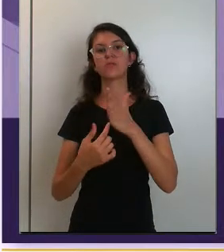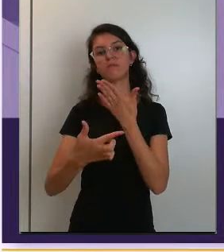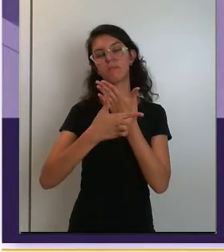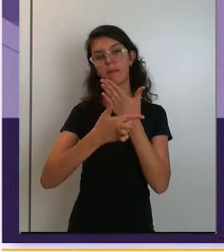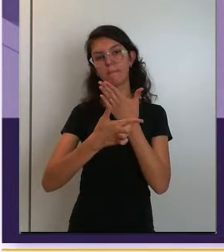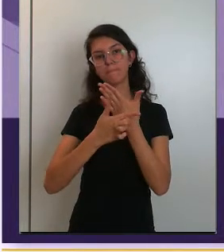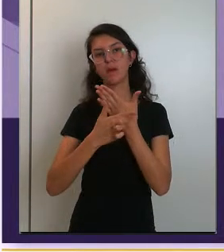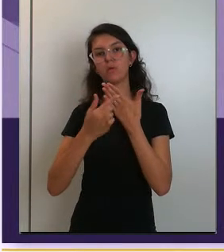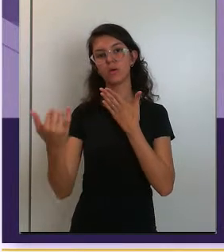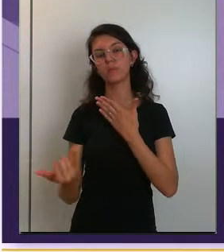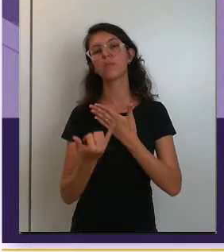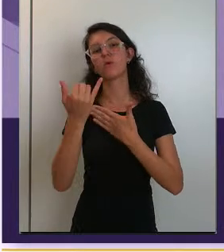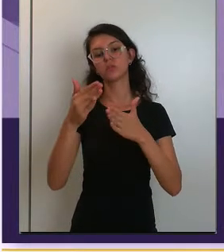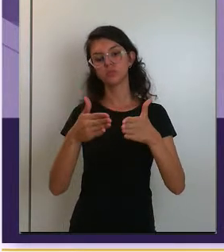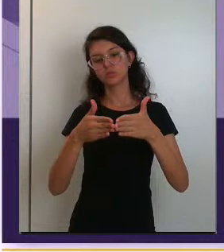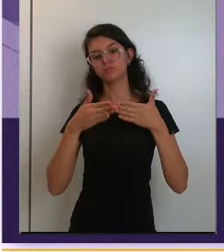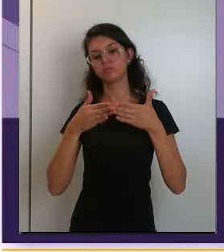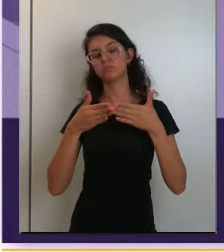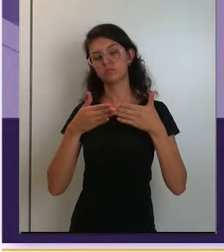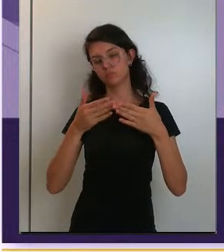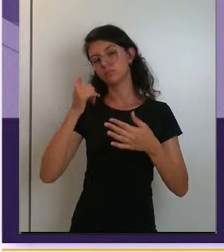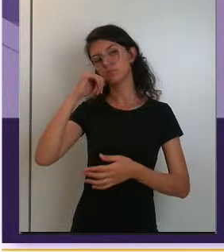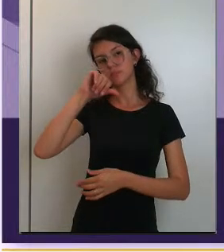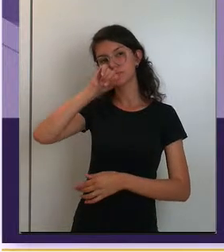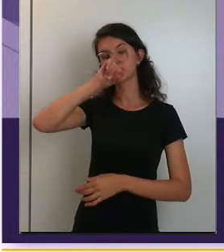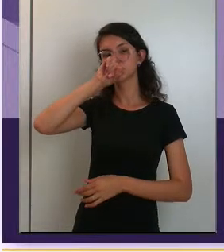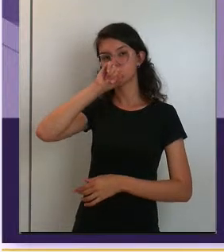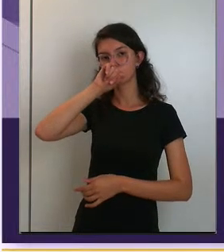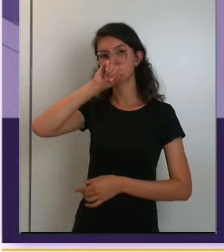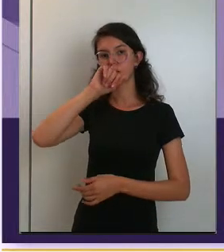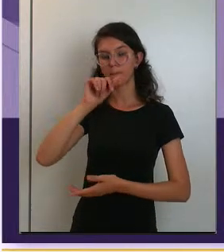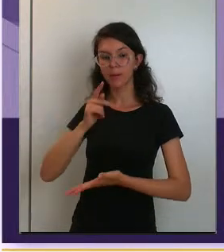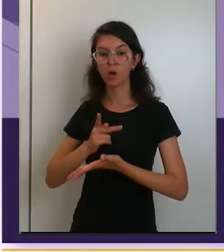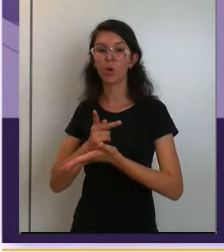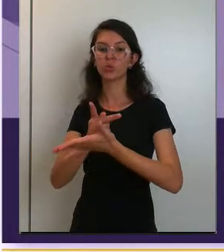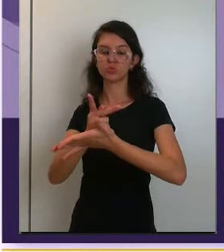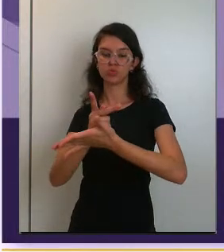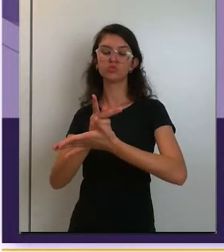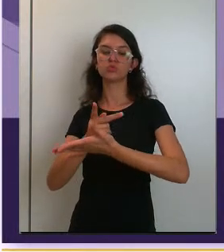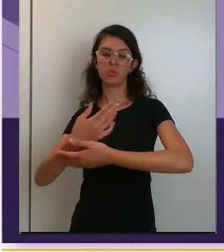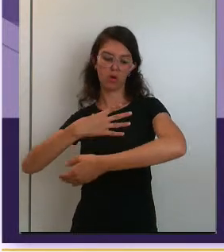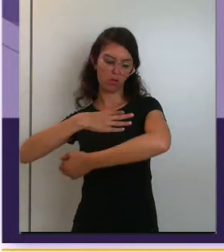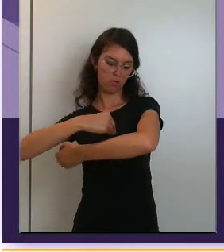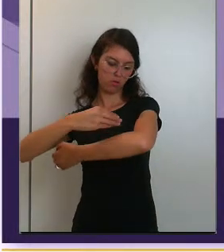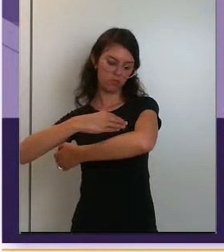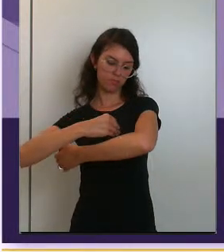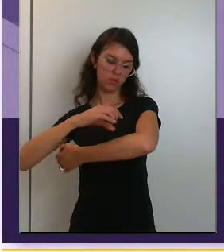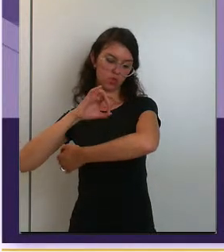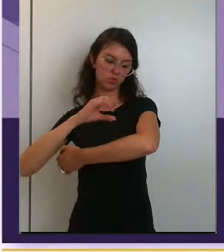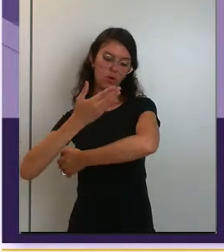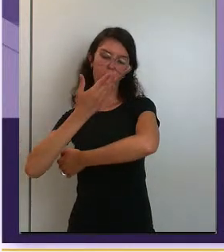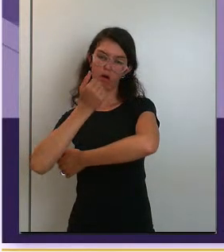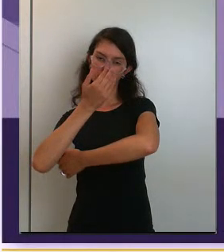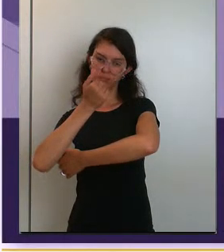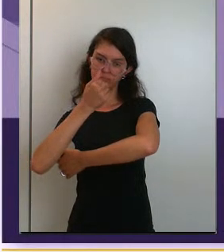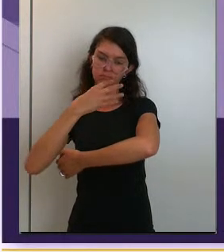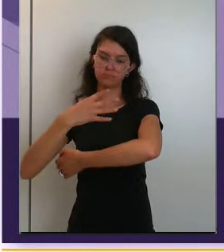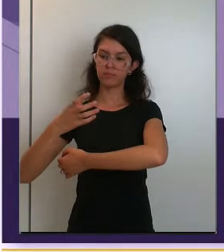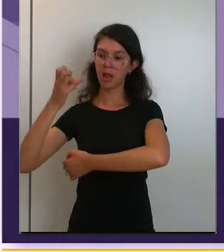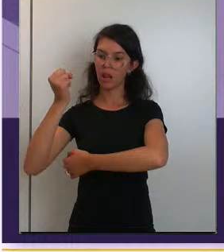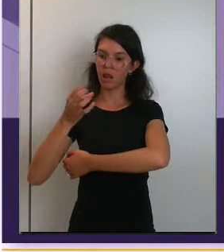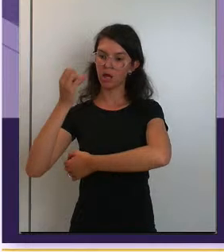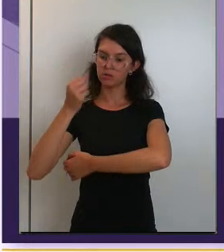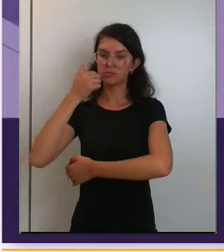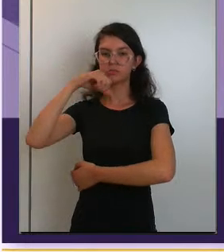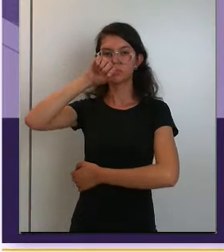aí da licença maternidade para manutenção do aleitamento materno exclusivo. Né. Teve também uma importante